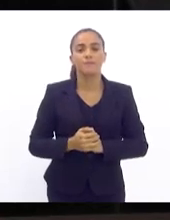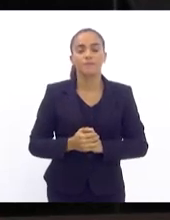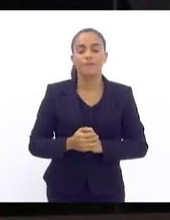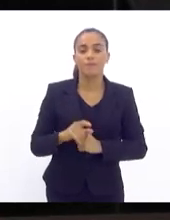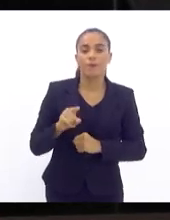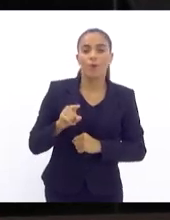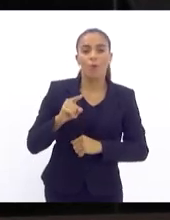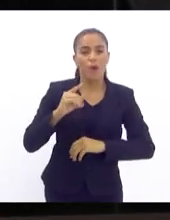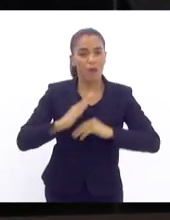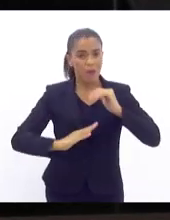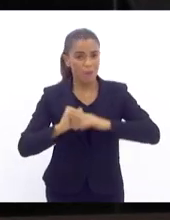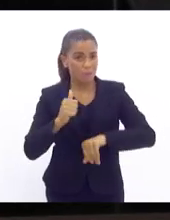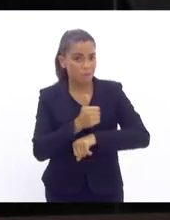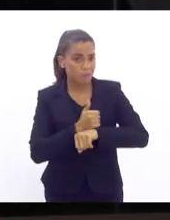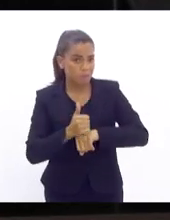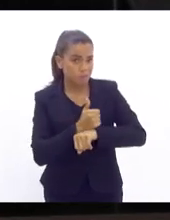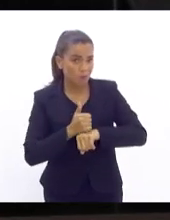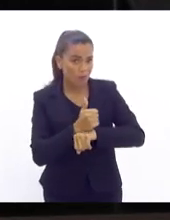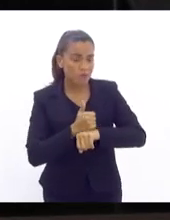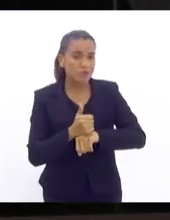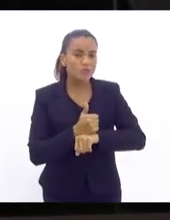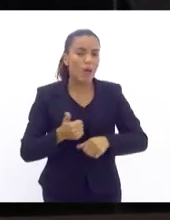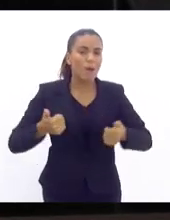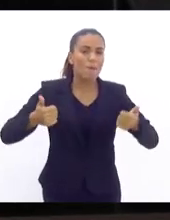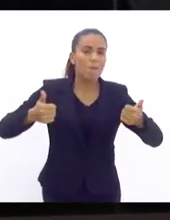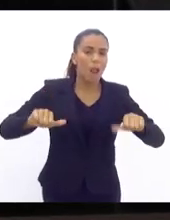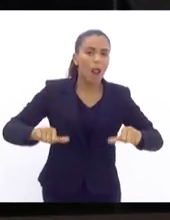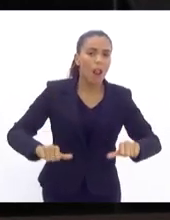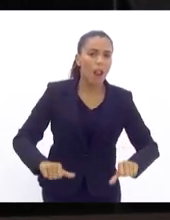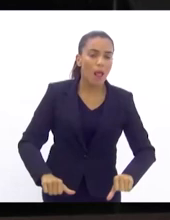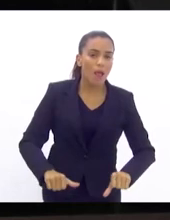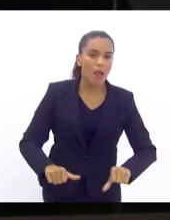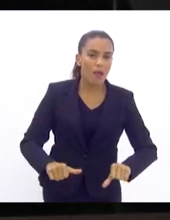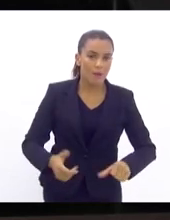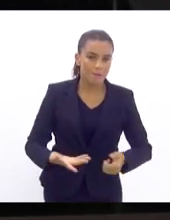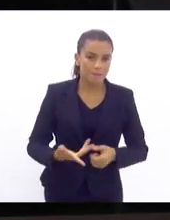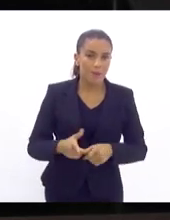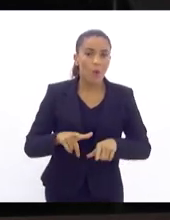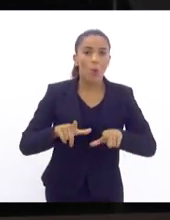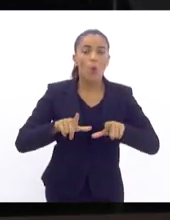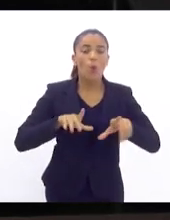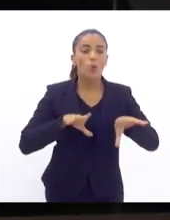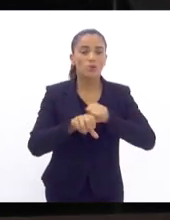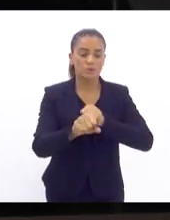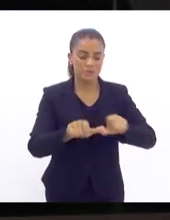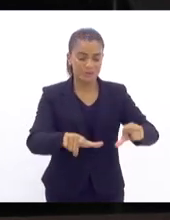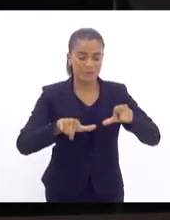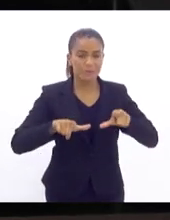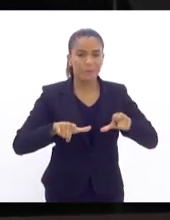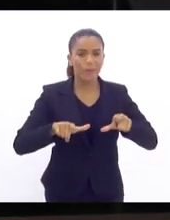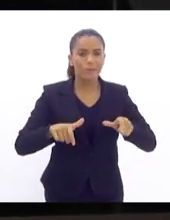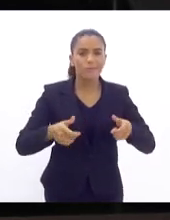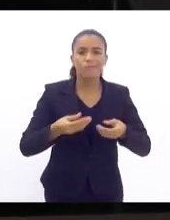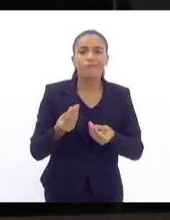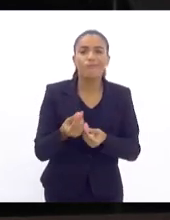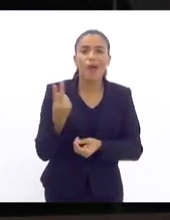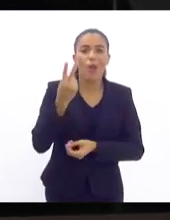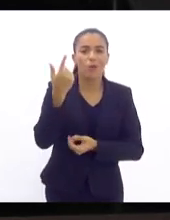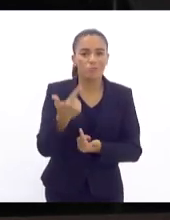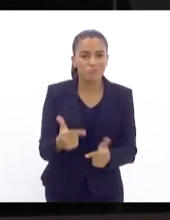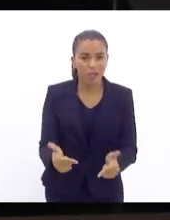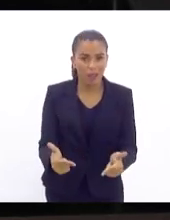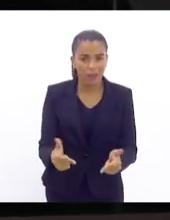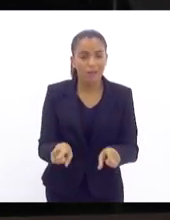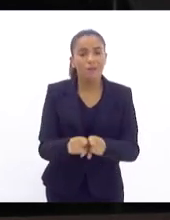numa profissão já tão precarizada após a derrubada do diploma, as novas tecnologias que pressionam